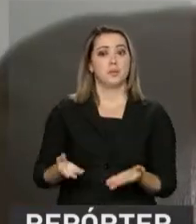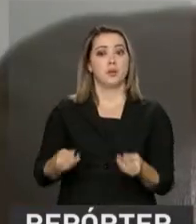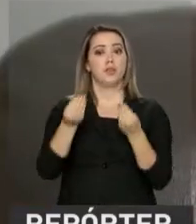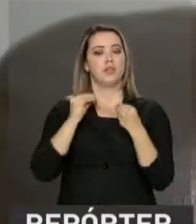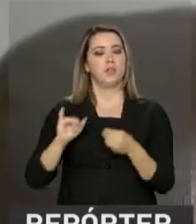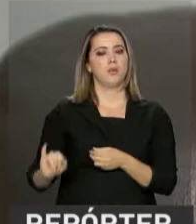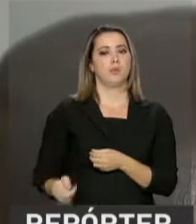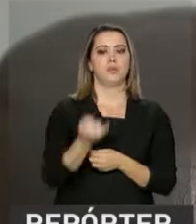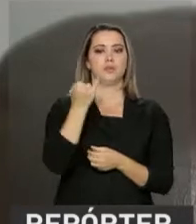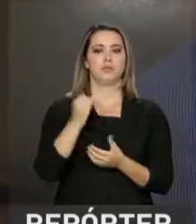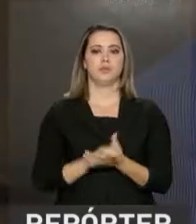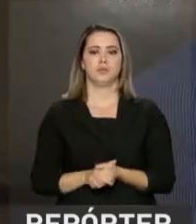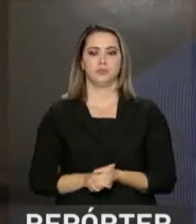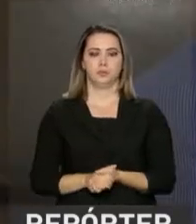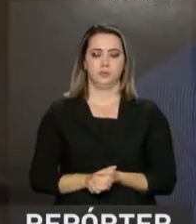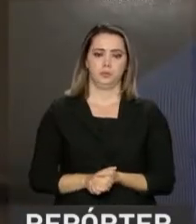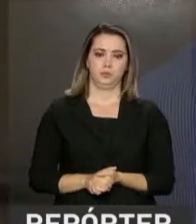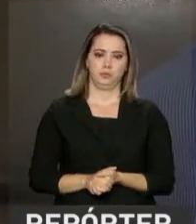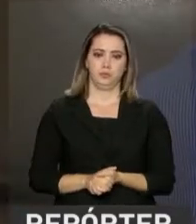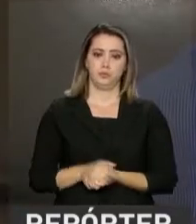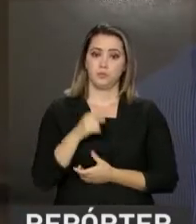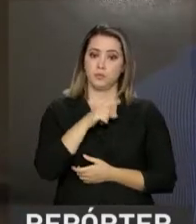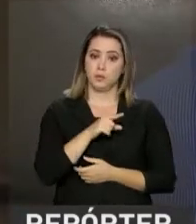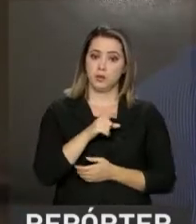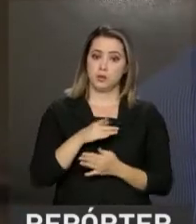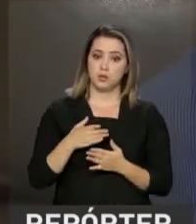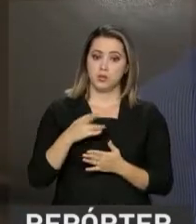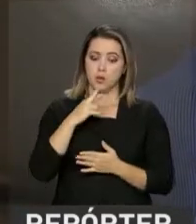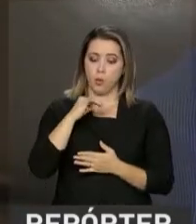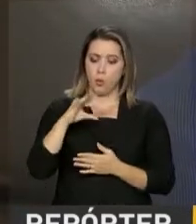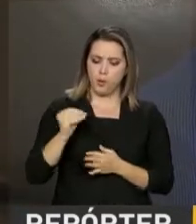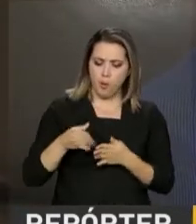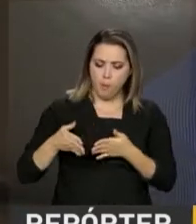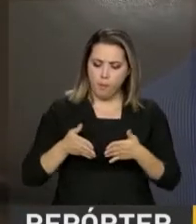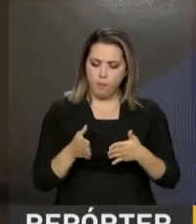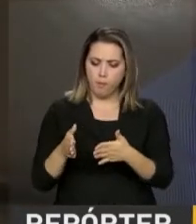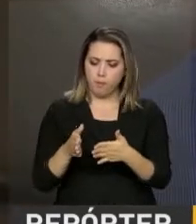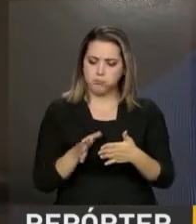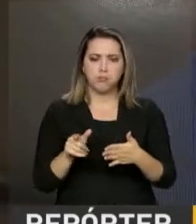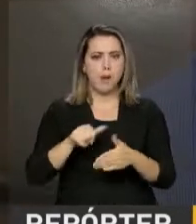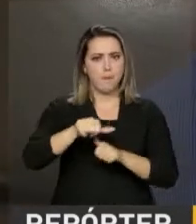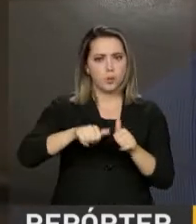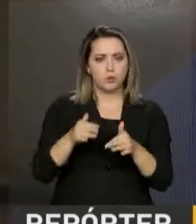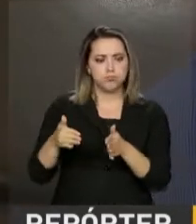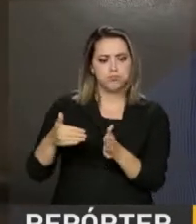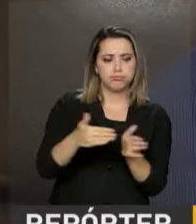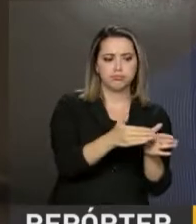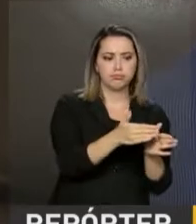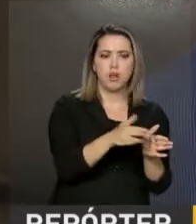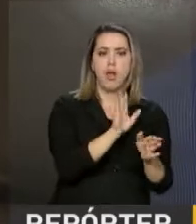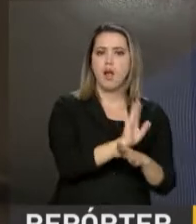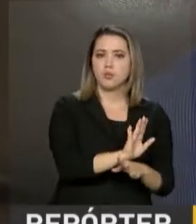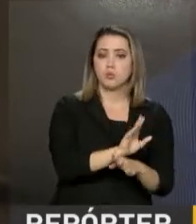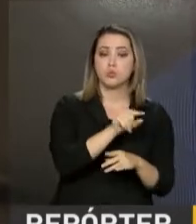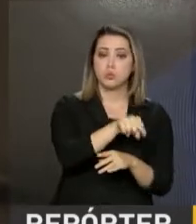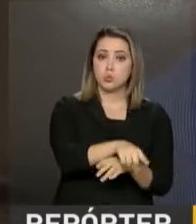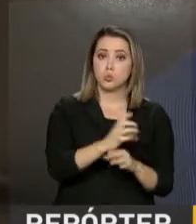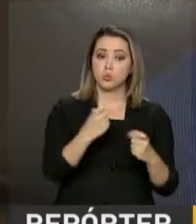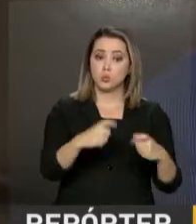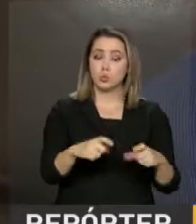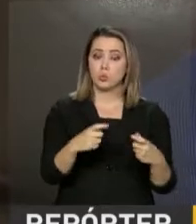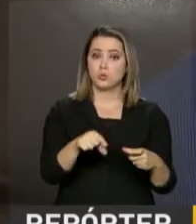para a região essa transposição ela além de estar bem esse ano atualmente ela vai